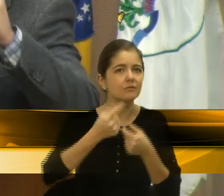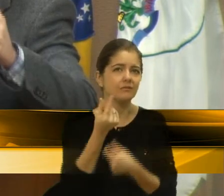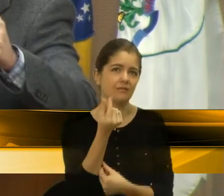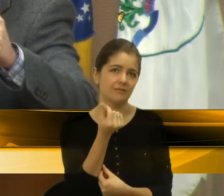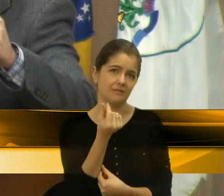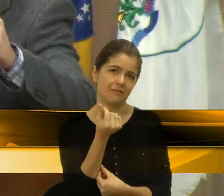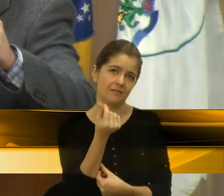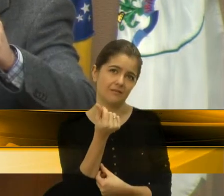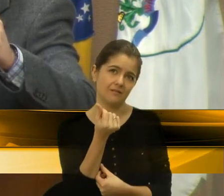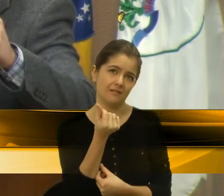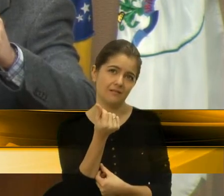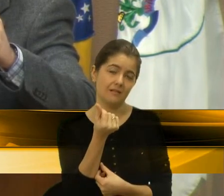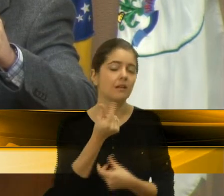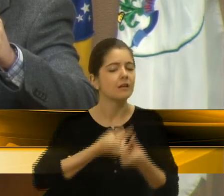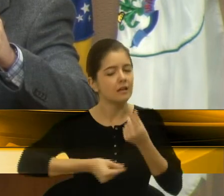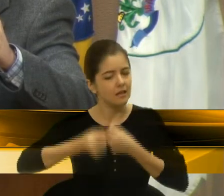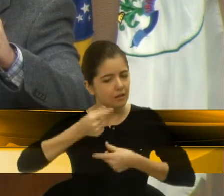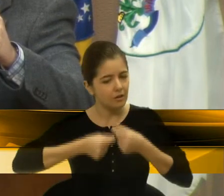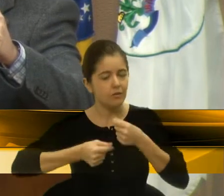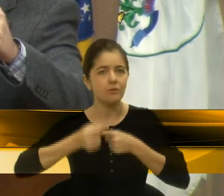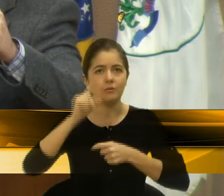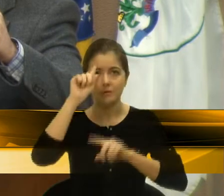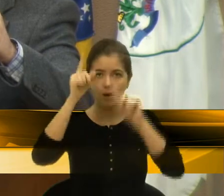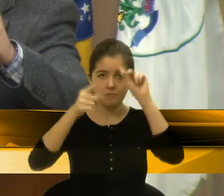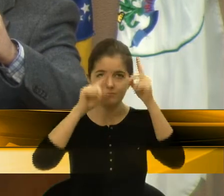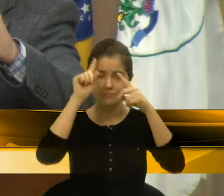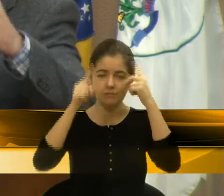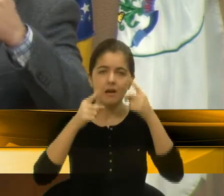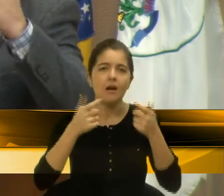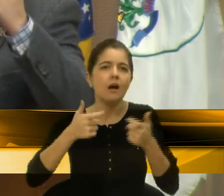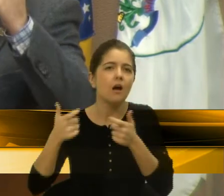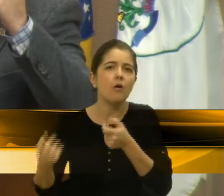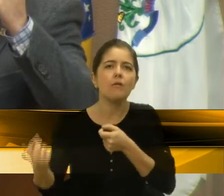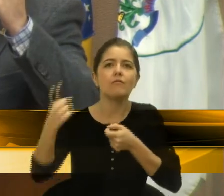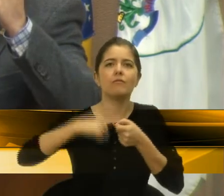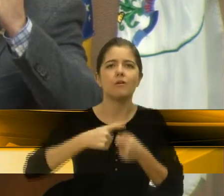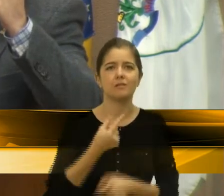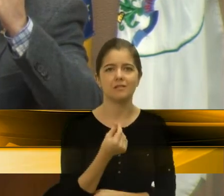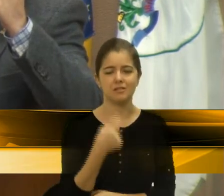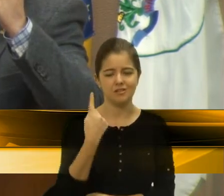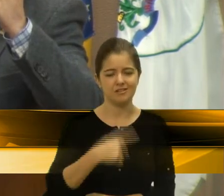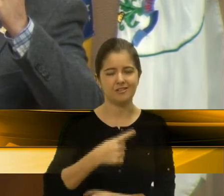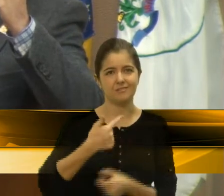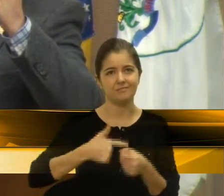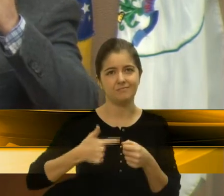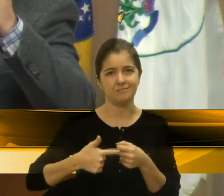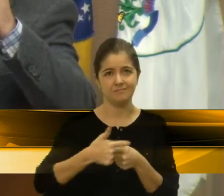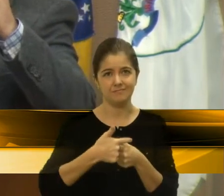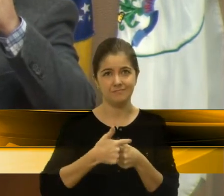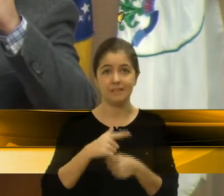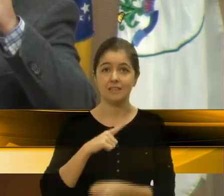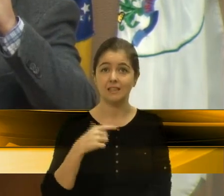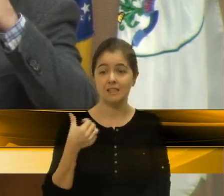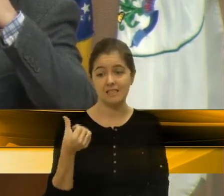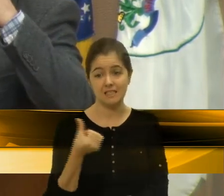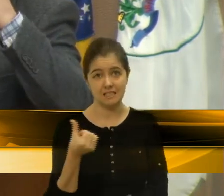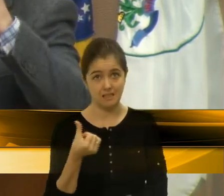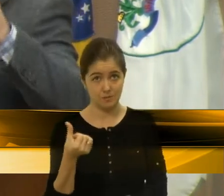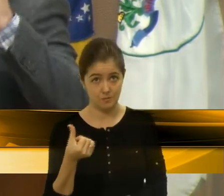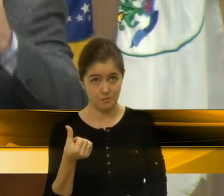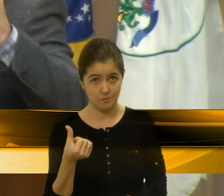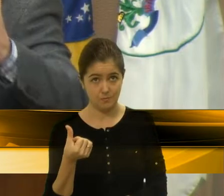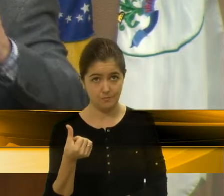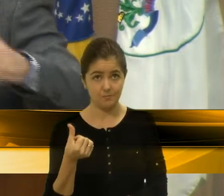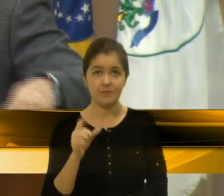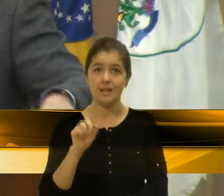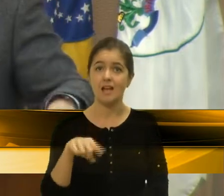economia criativa. E aí vai o sexto pilar, ou sexto tijolo, que